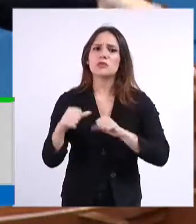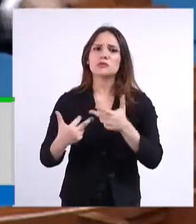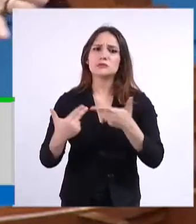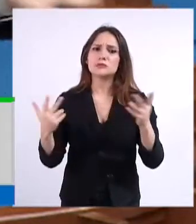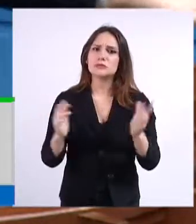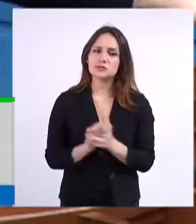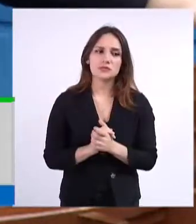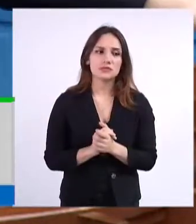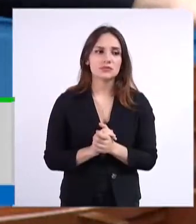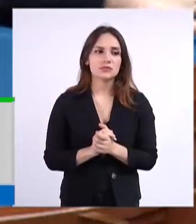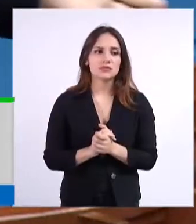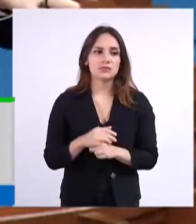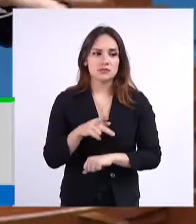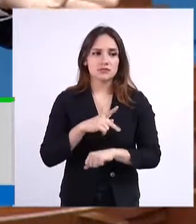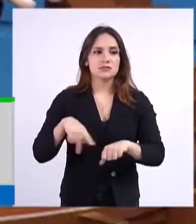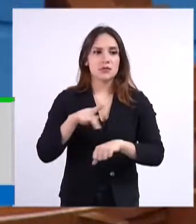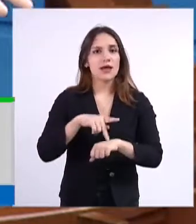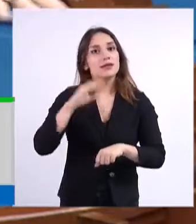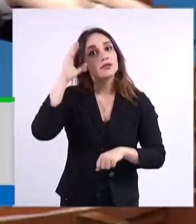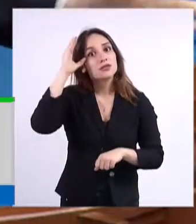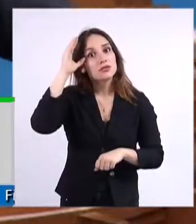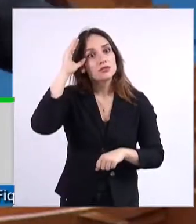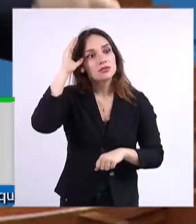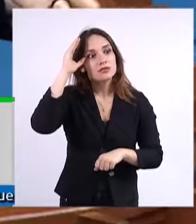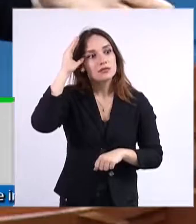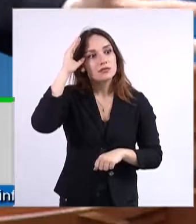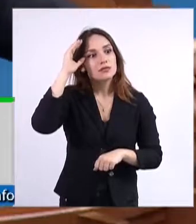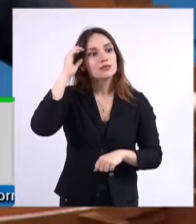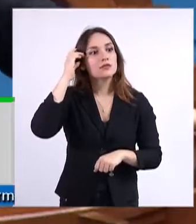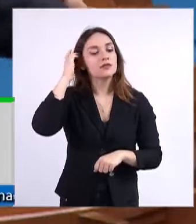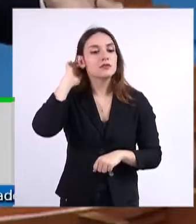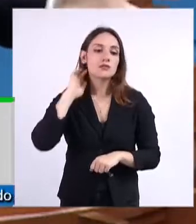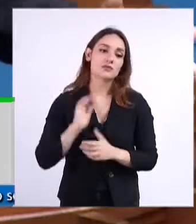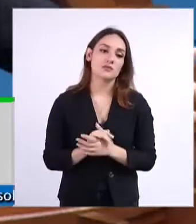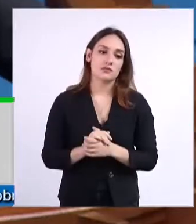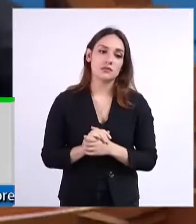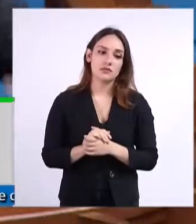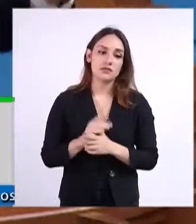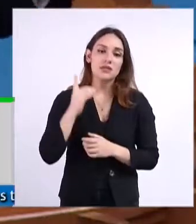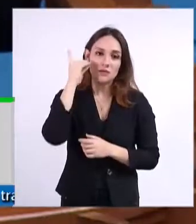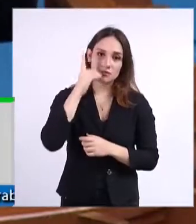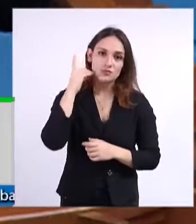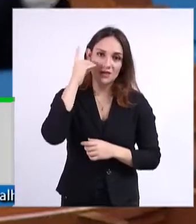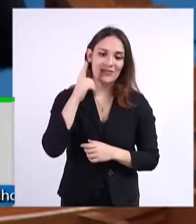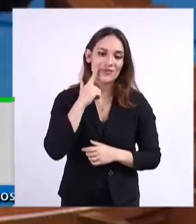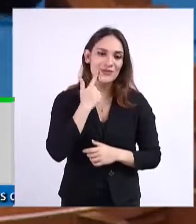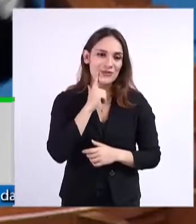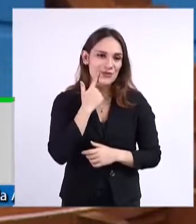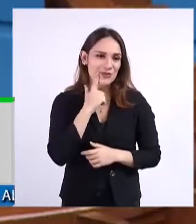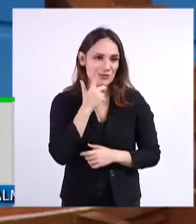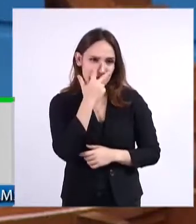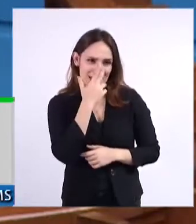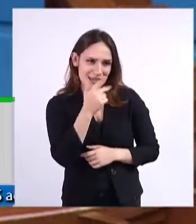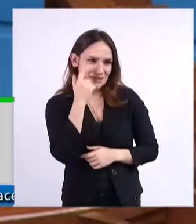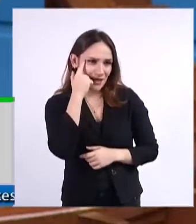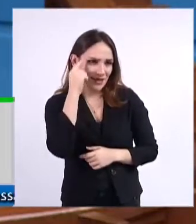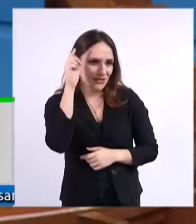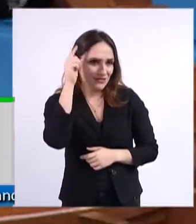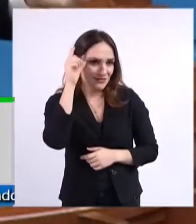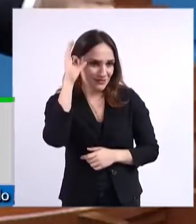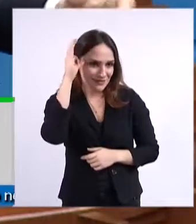A China está parando, né? Nosso deputado Londres, que tem o apelido de chinês, inclusive, né? Olhei para ele e lembrei.